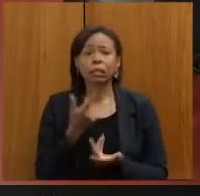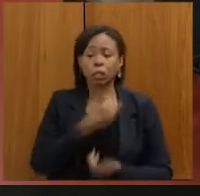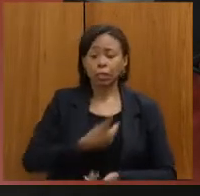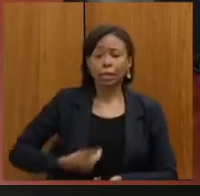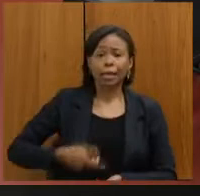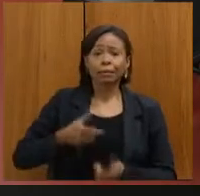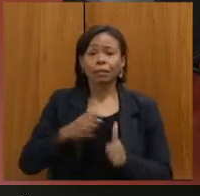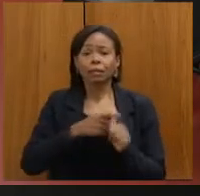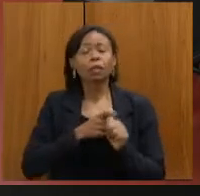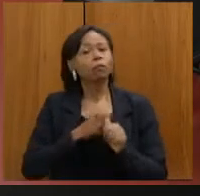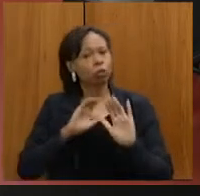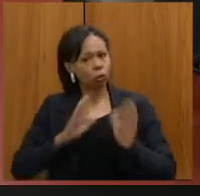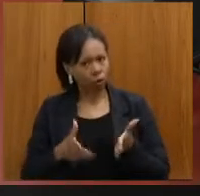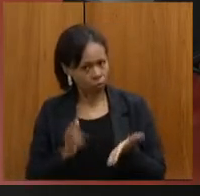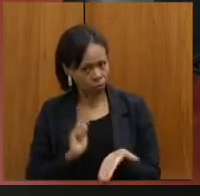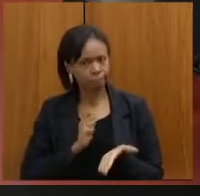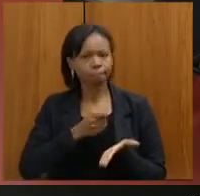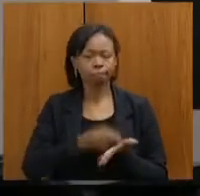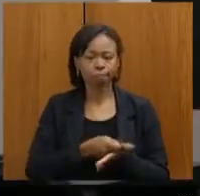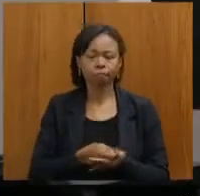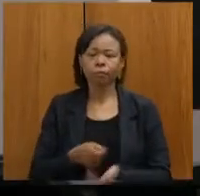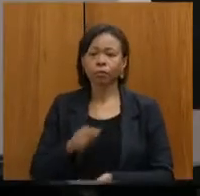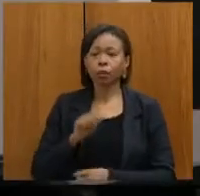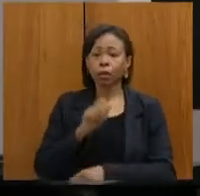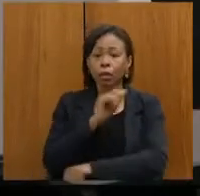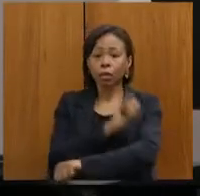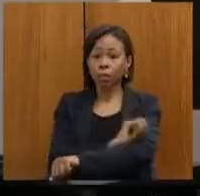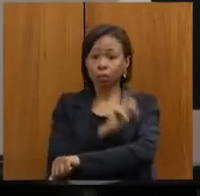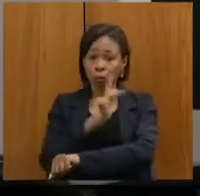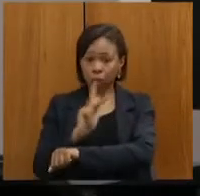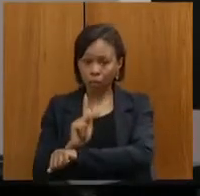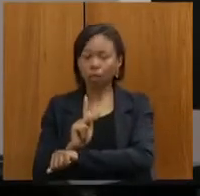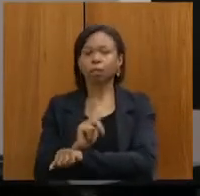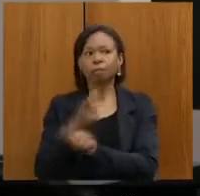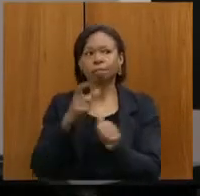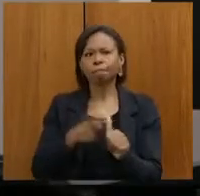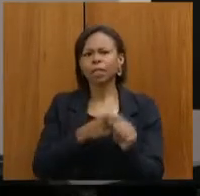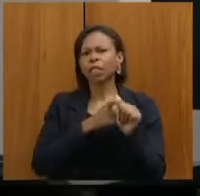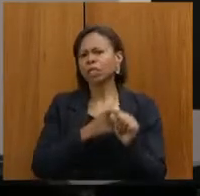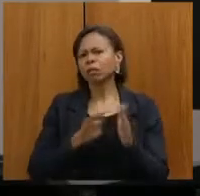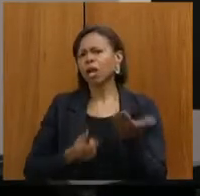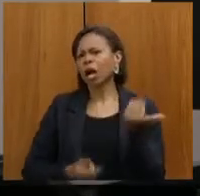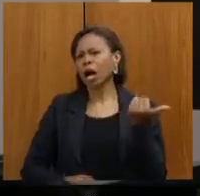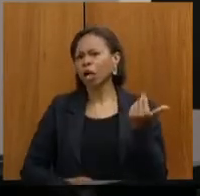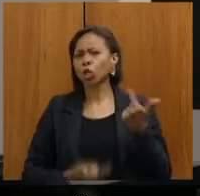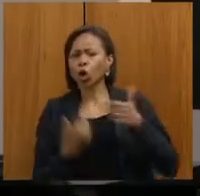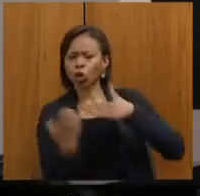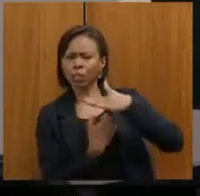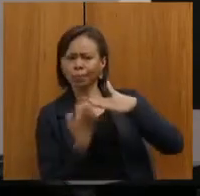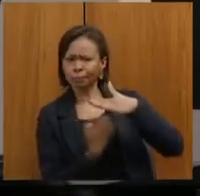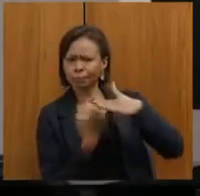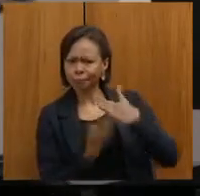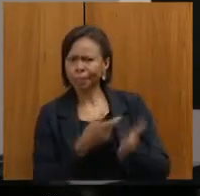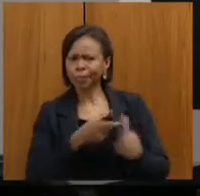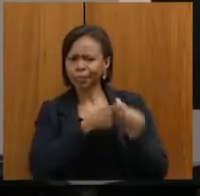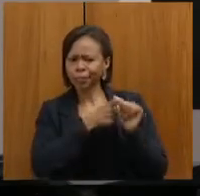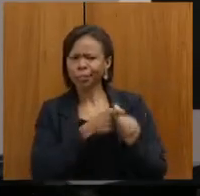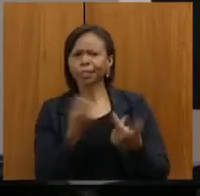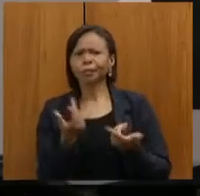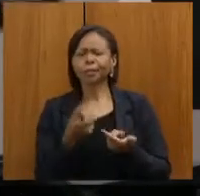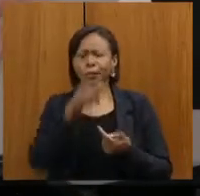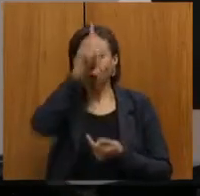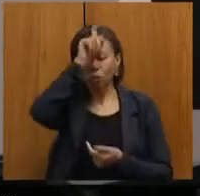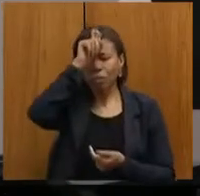tá pagando o Ipsemg a dívida era com os fornecedores com as clínicas